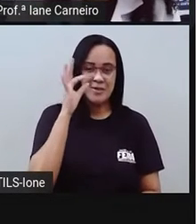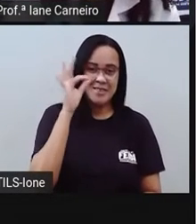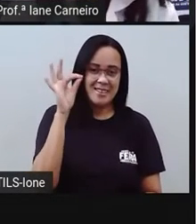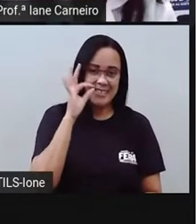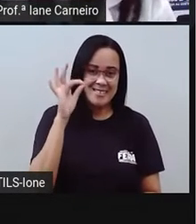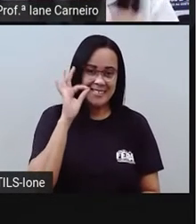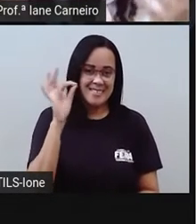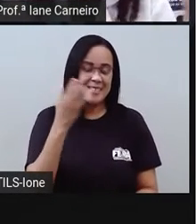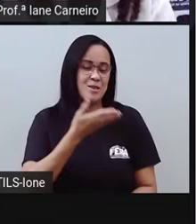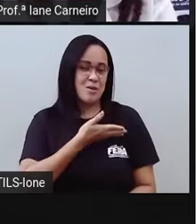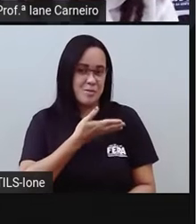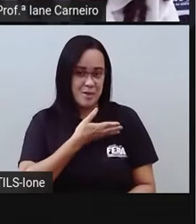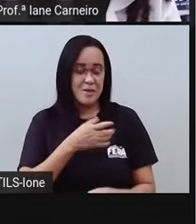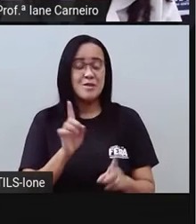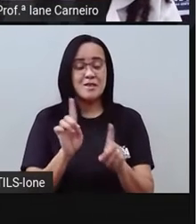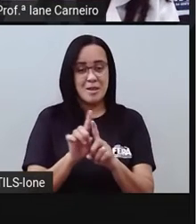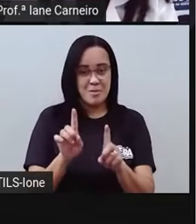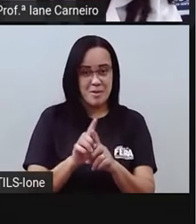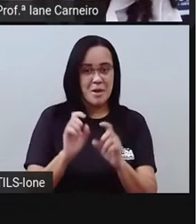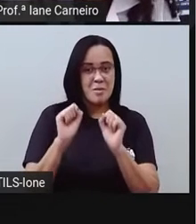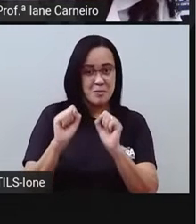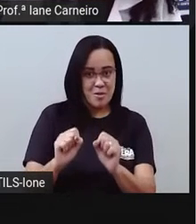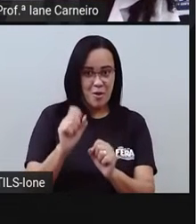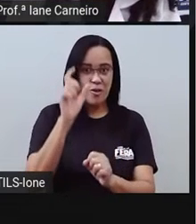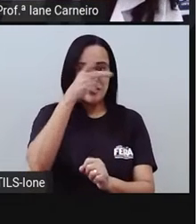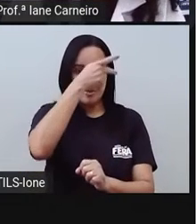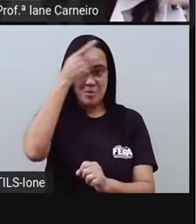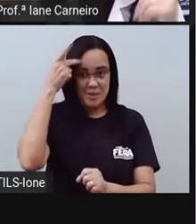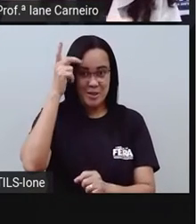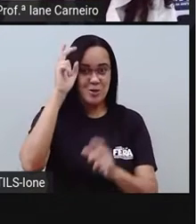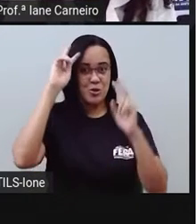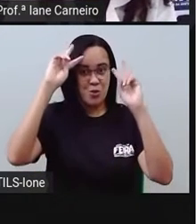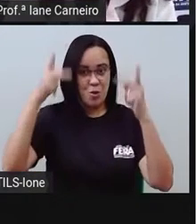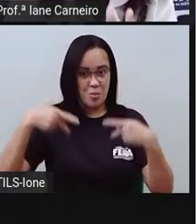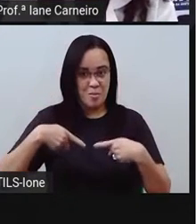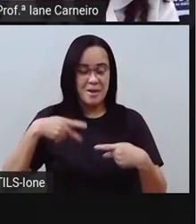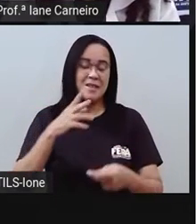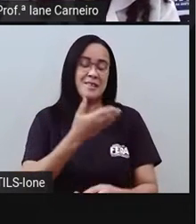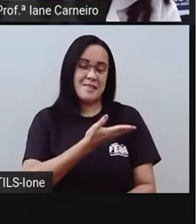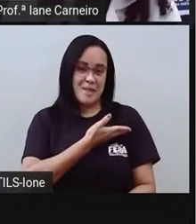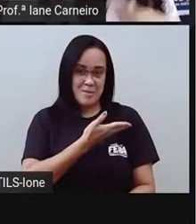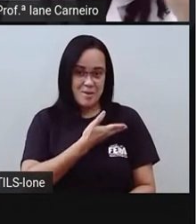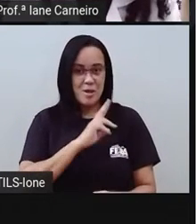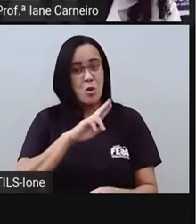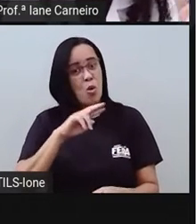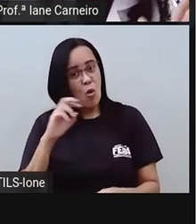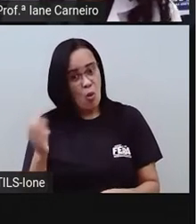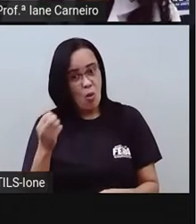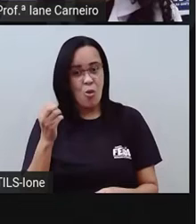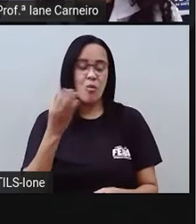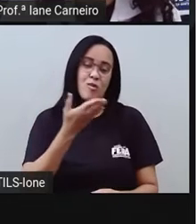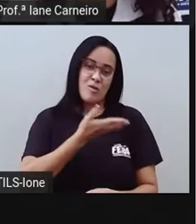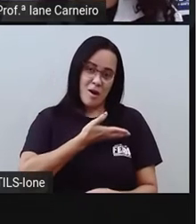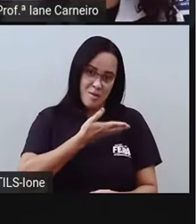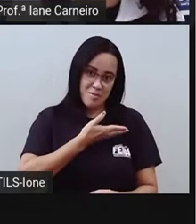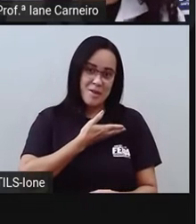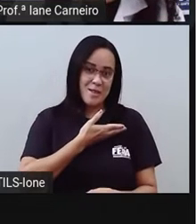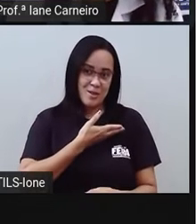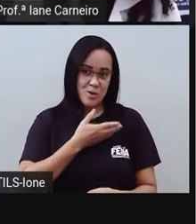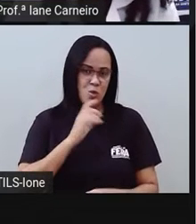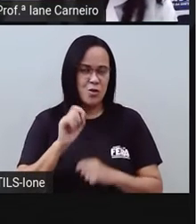gatinho, né? A gente pode ter amigo humano, né? Os seres humanos. É, ou a gente pode ter, tem algumas crianças que têm